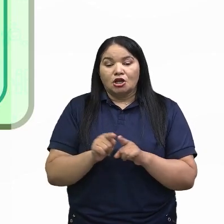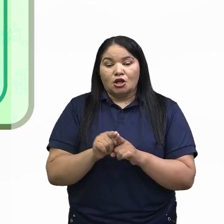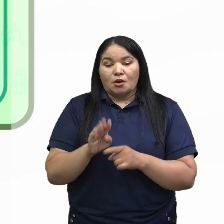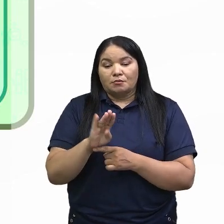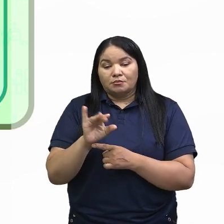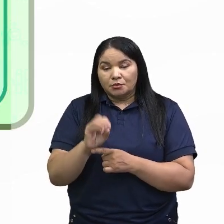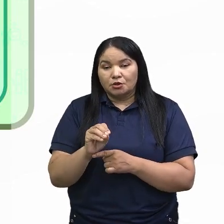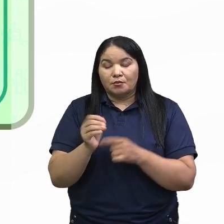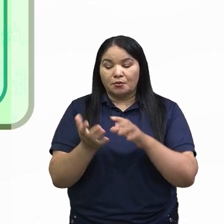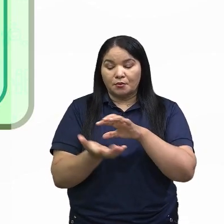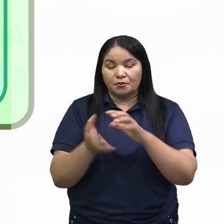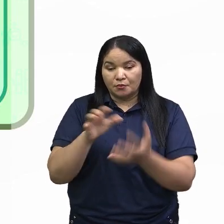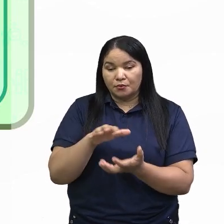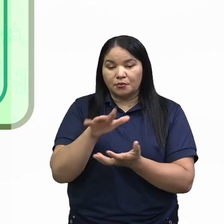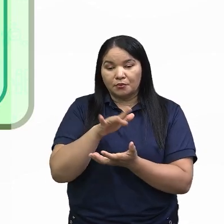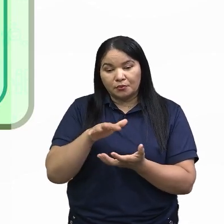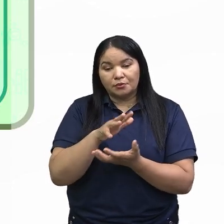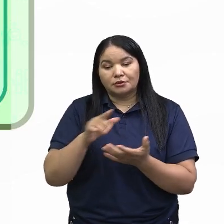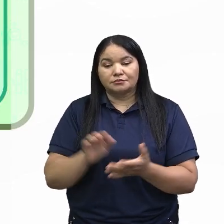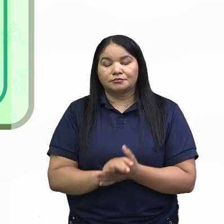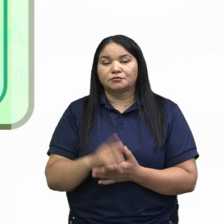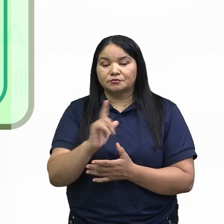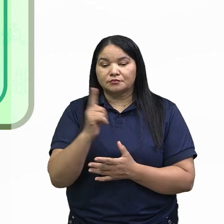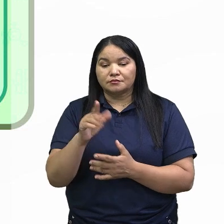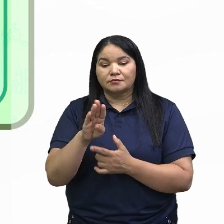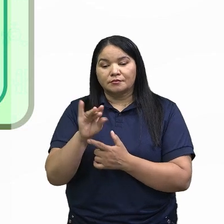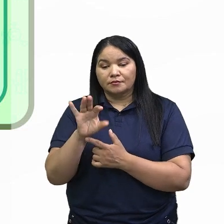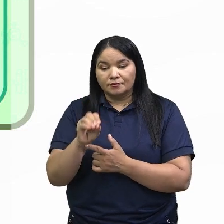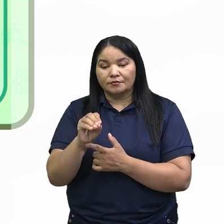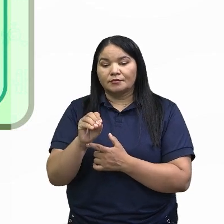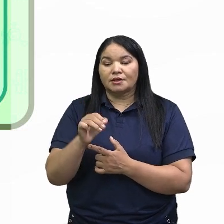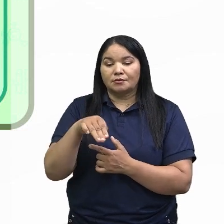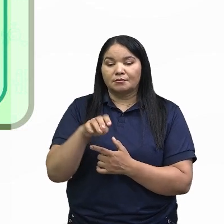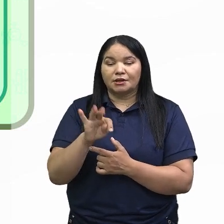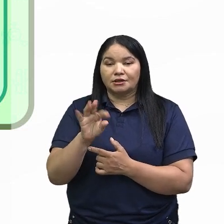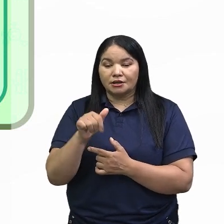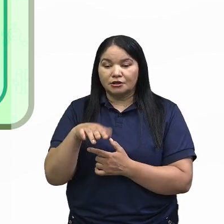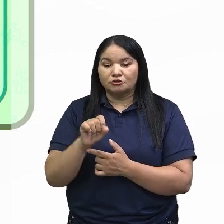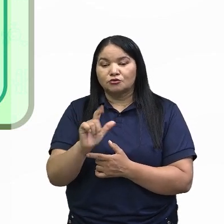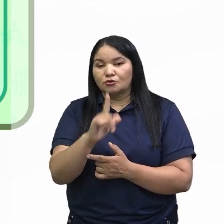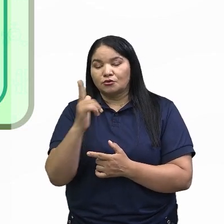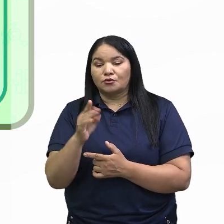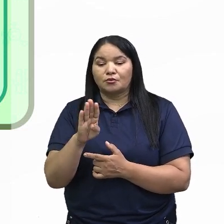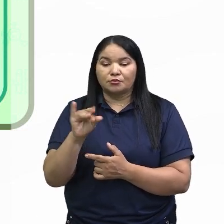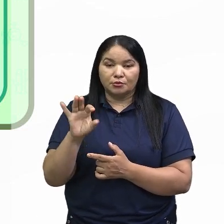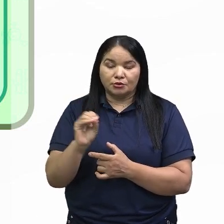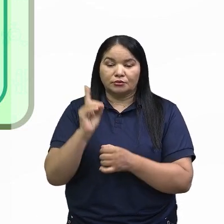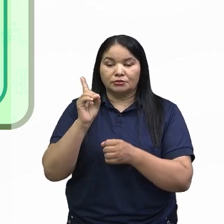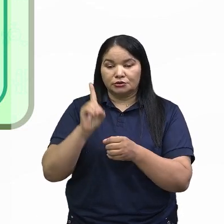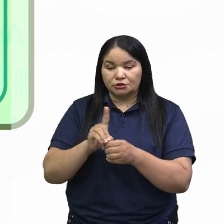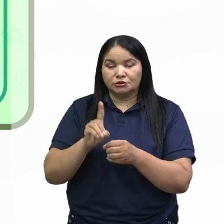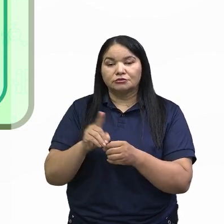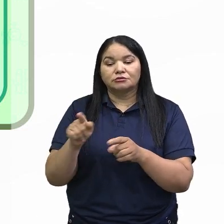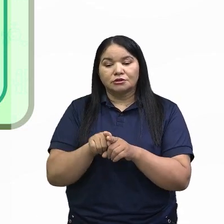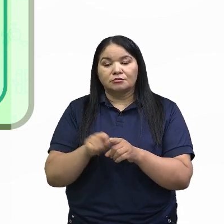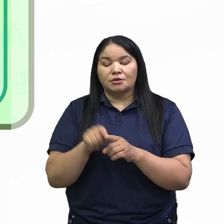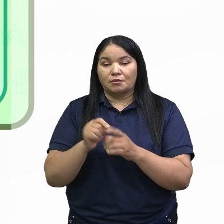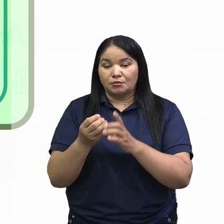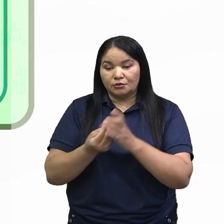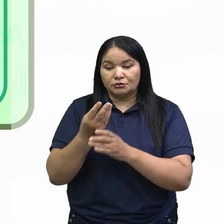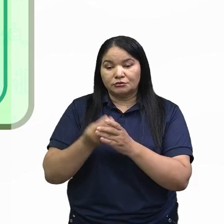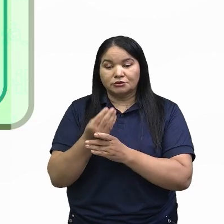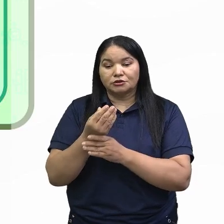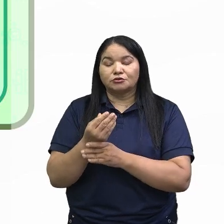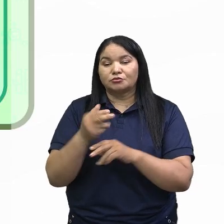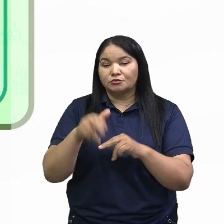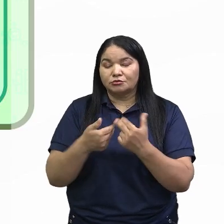cana-de-açúcar. Então, tem a questão da biomassa, o biometano e o biodiesel, que aparecem aí, né, muito